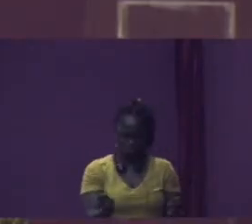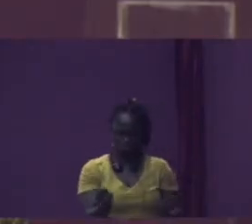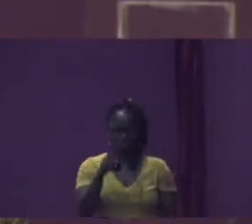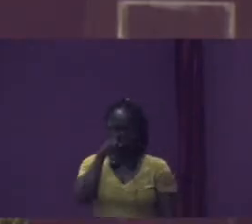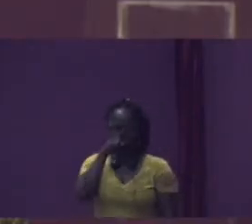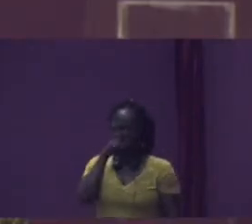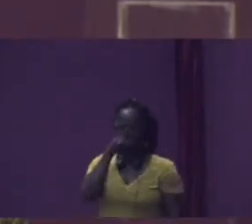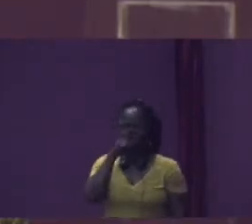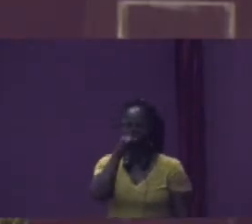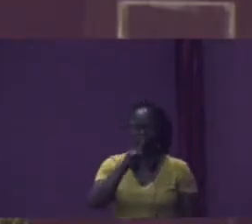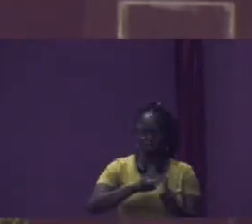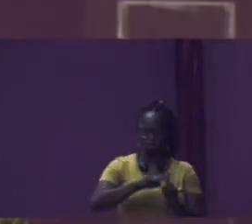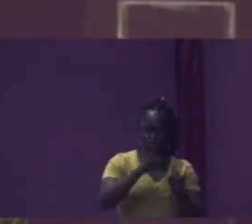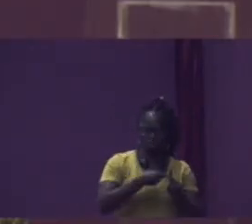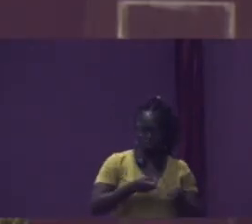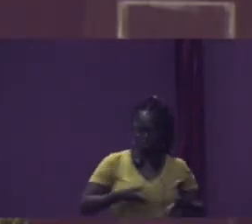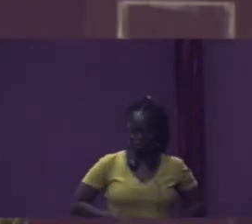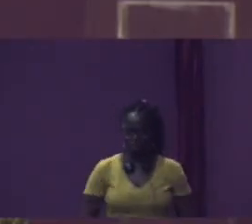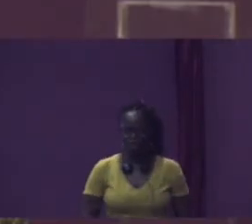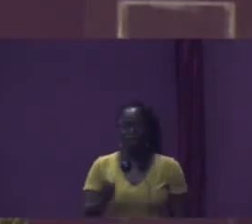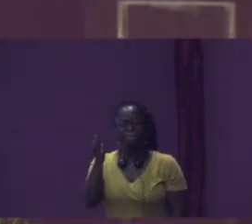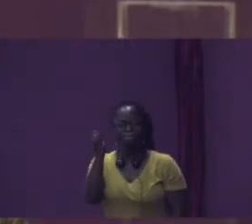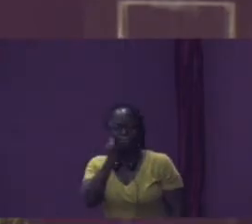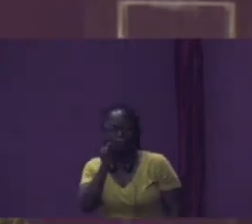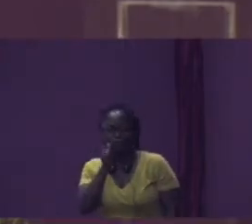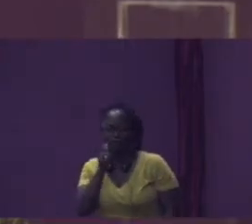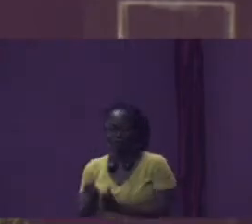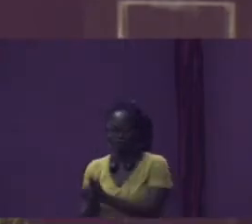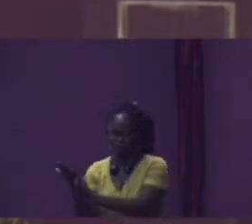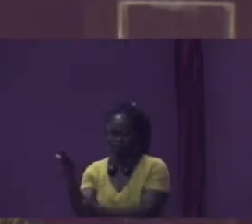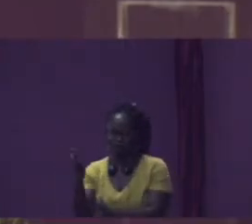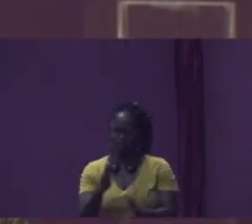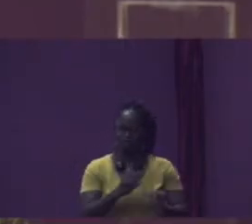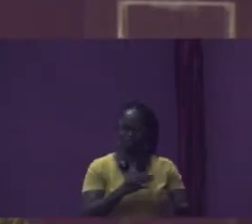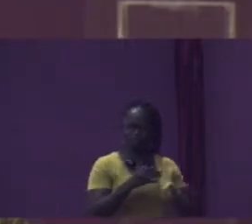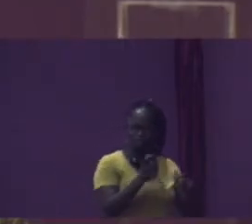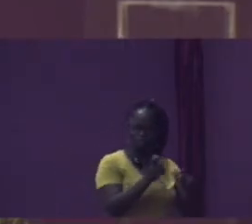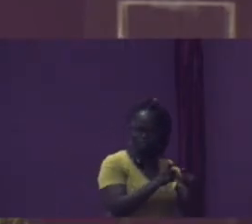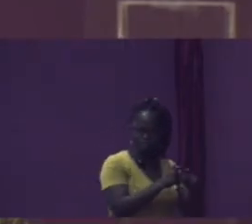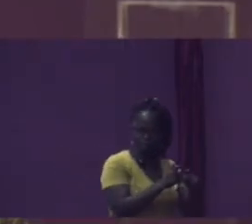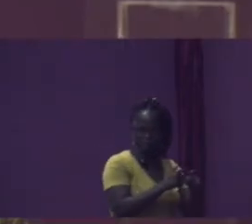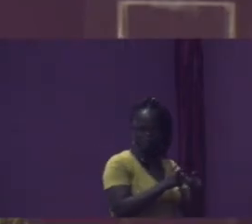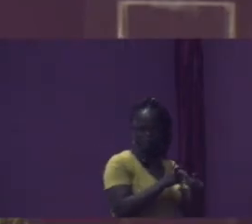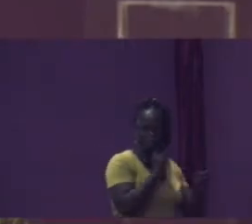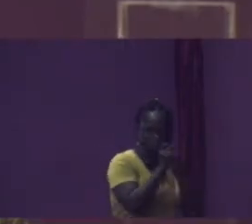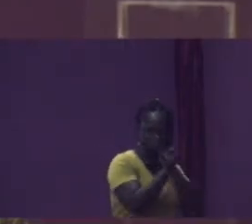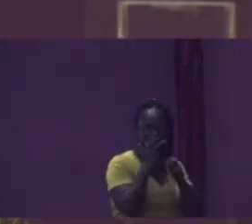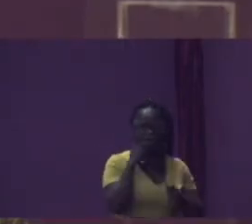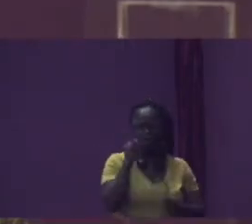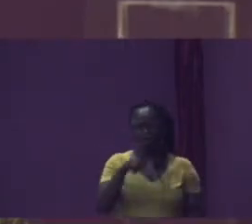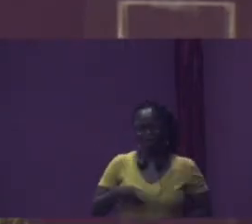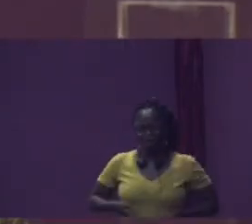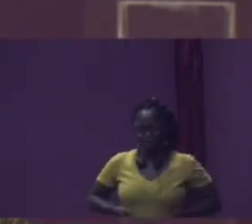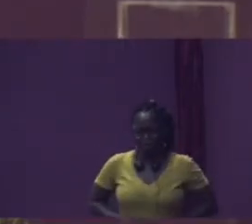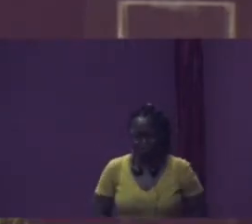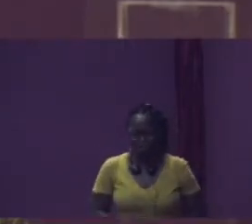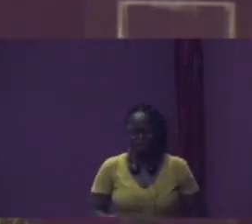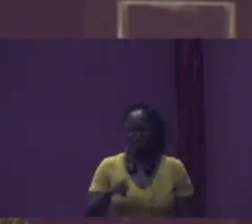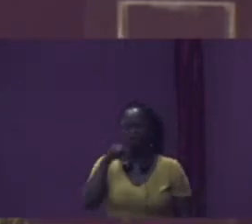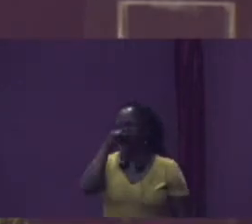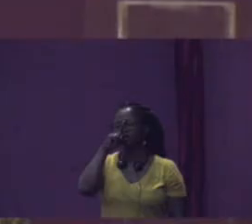parto. Mulheres e obstetras entrevistados assumem o parto como um evento de risco, que precisa